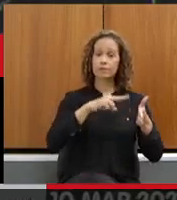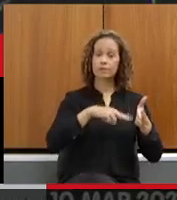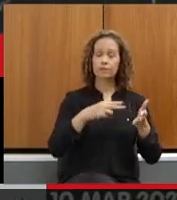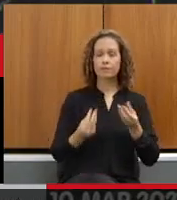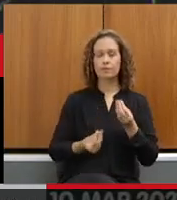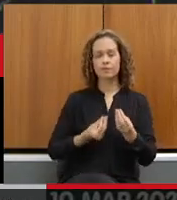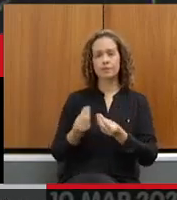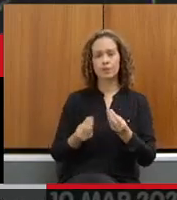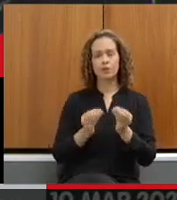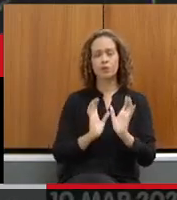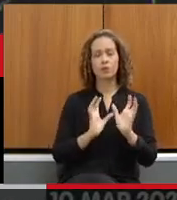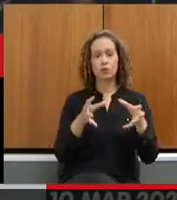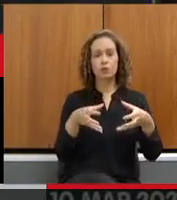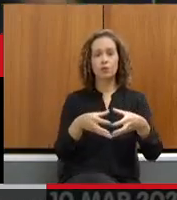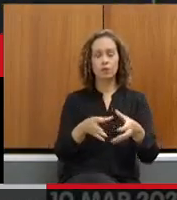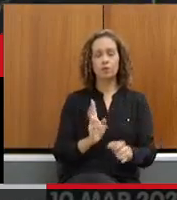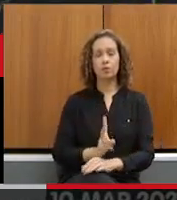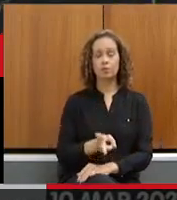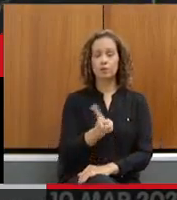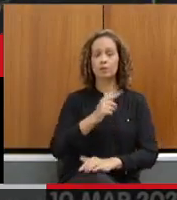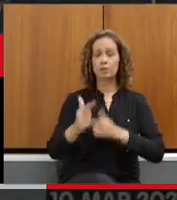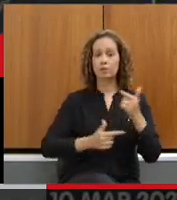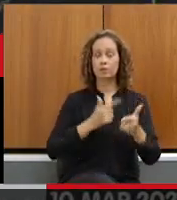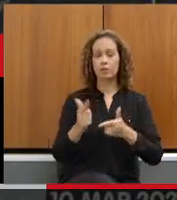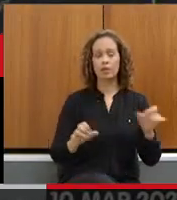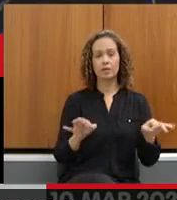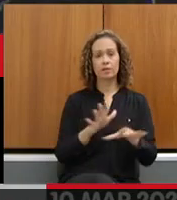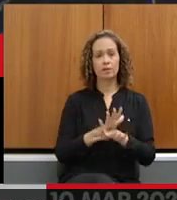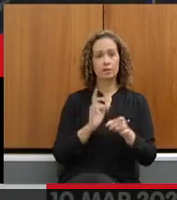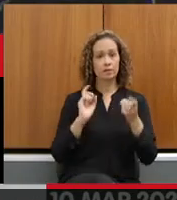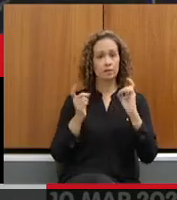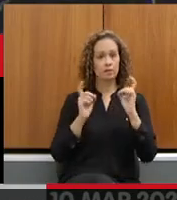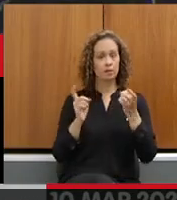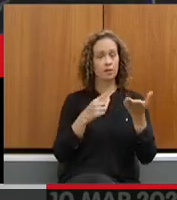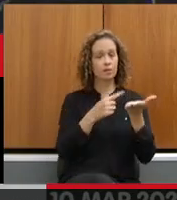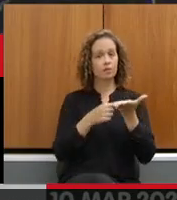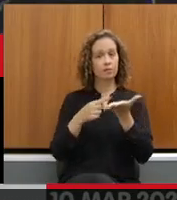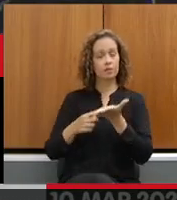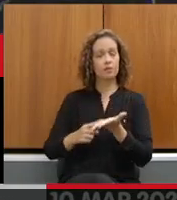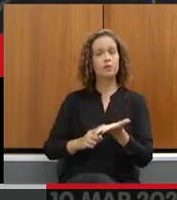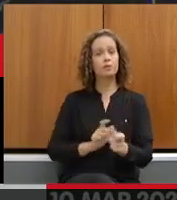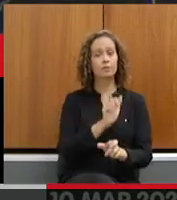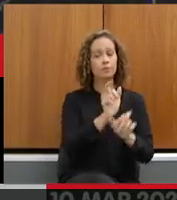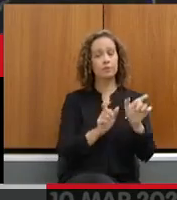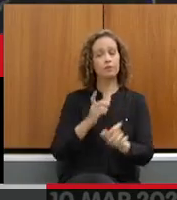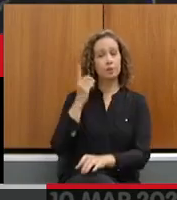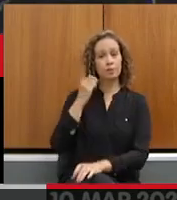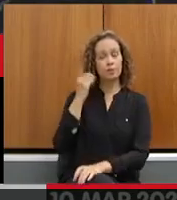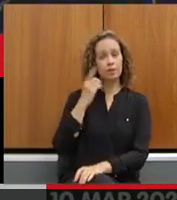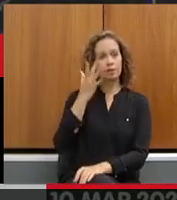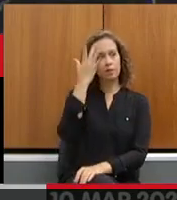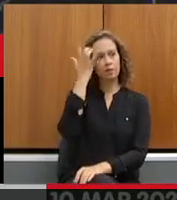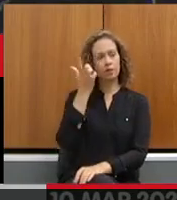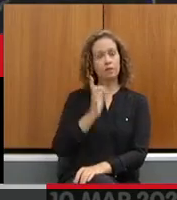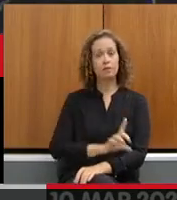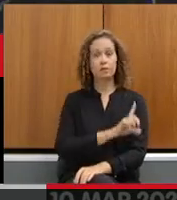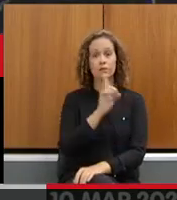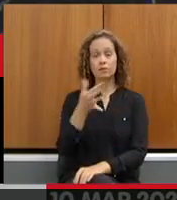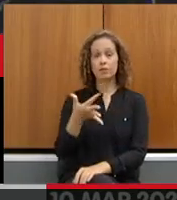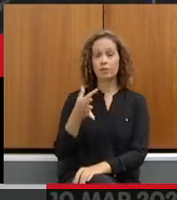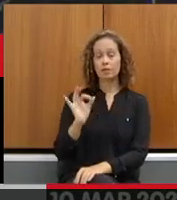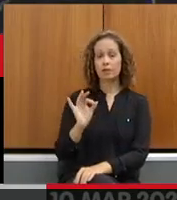inexistência de quórum para a continuação dos trabalhos encerra reunião convocando as deputadas e deputados para especial de amanhã dia dez às